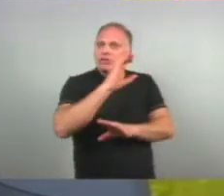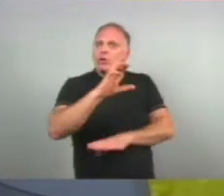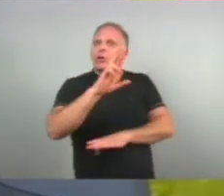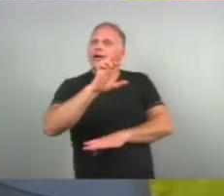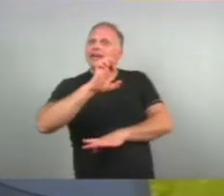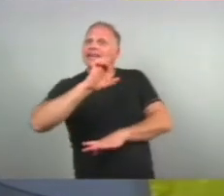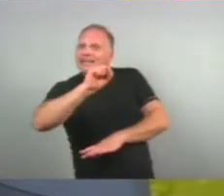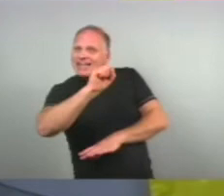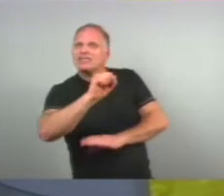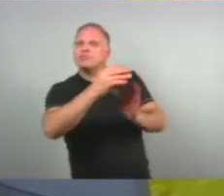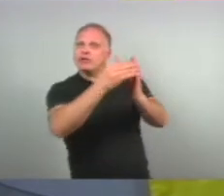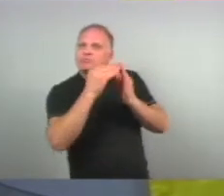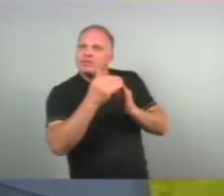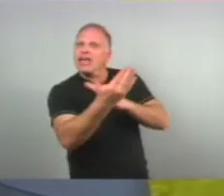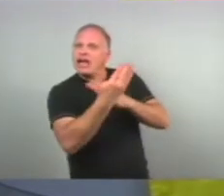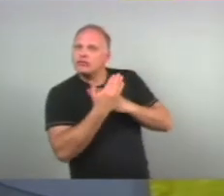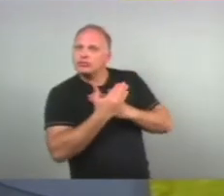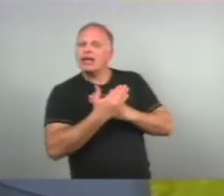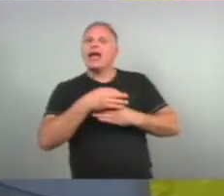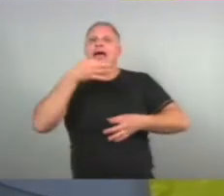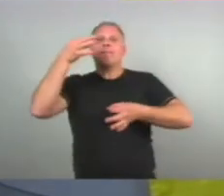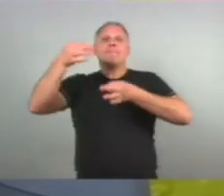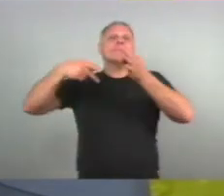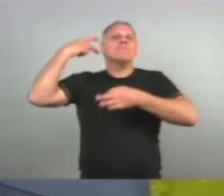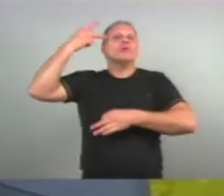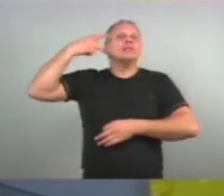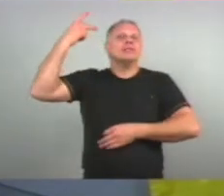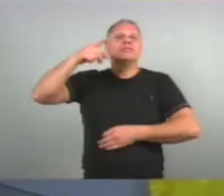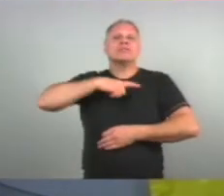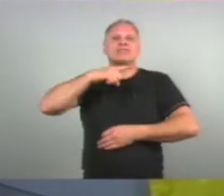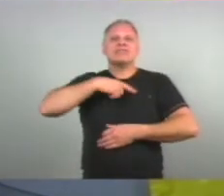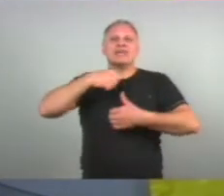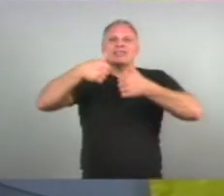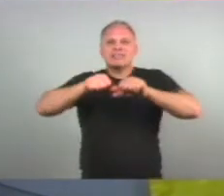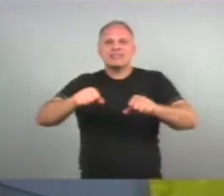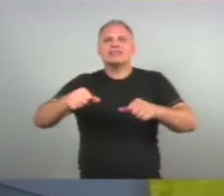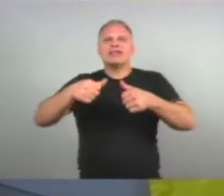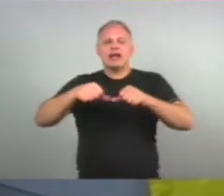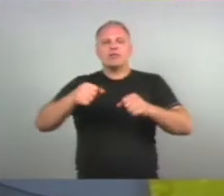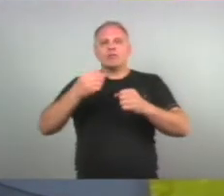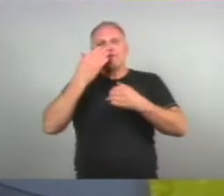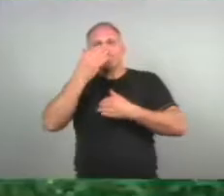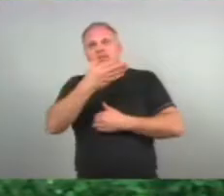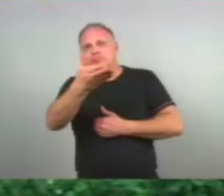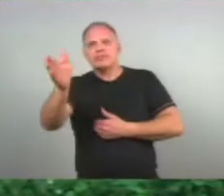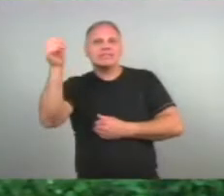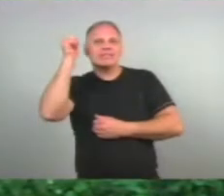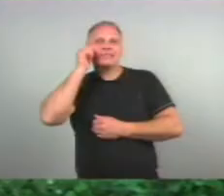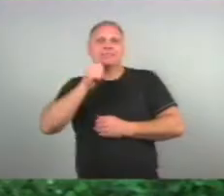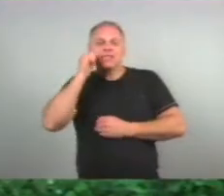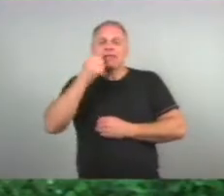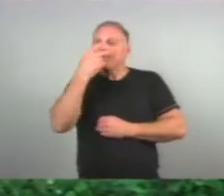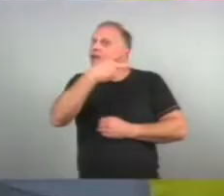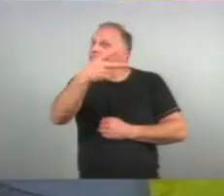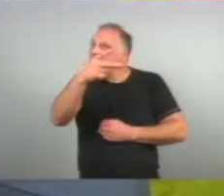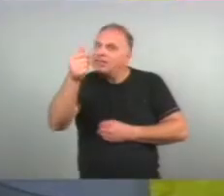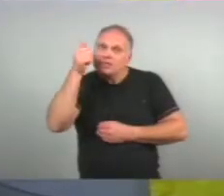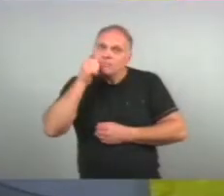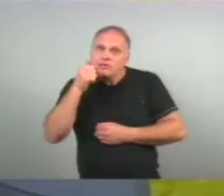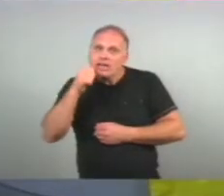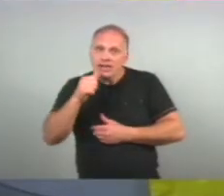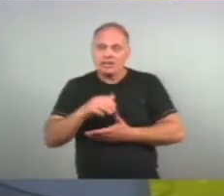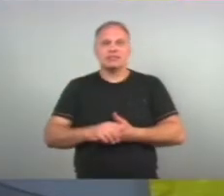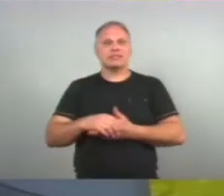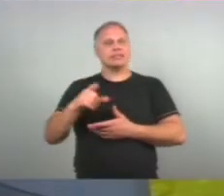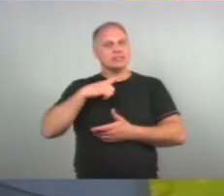Essas são políticas públicas Que estão à disposição Da mulher E do enfrentamento A